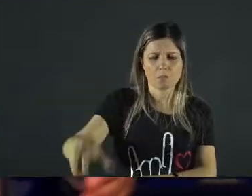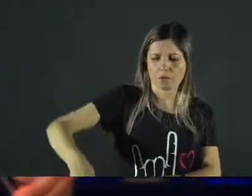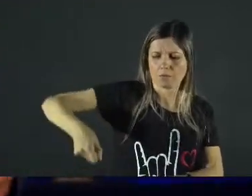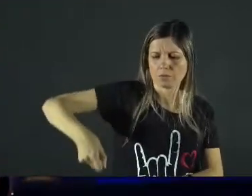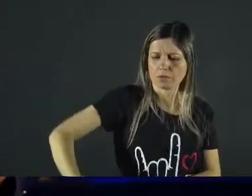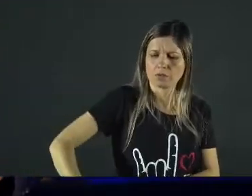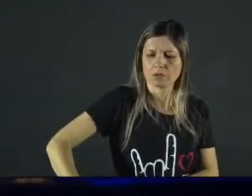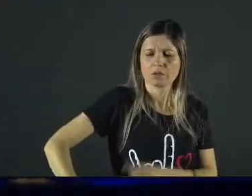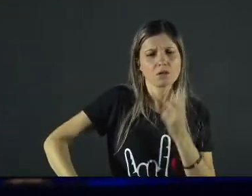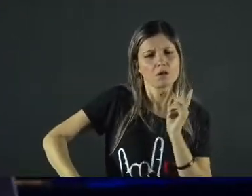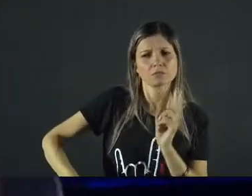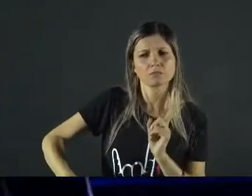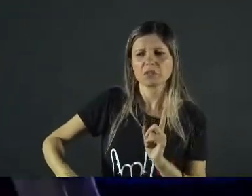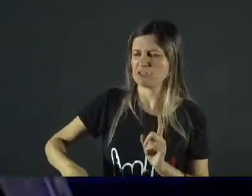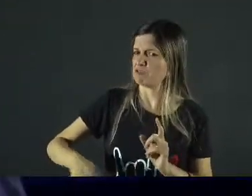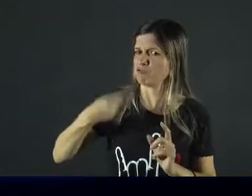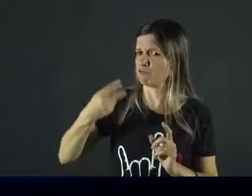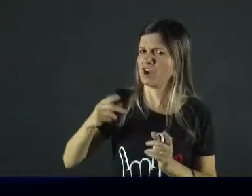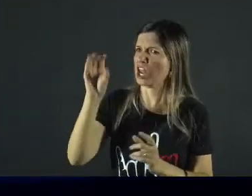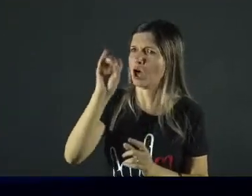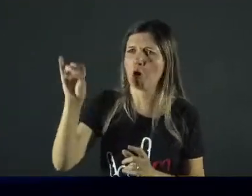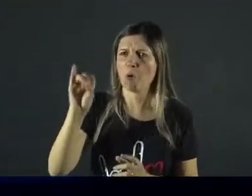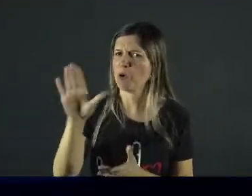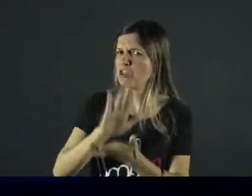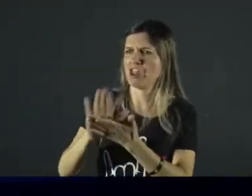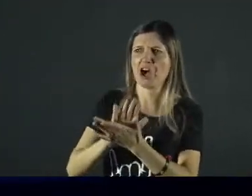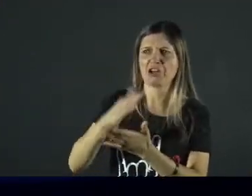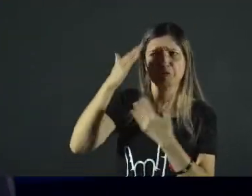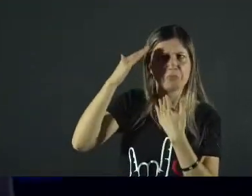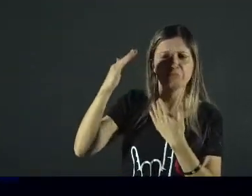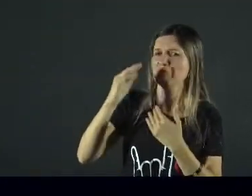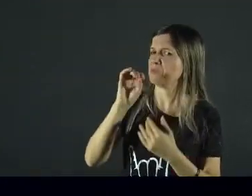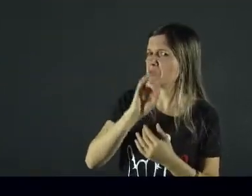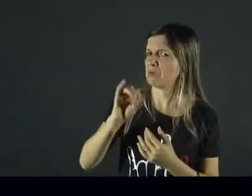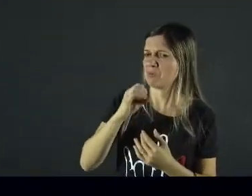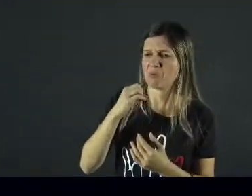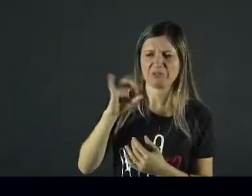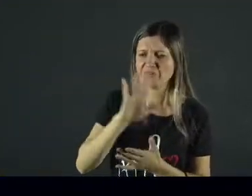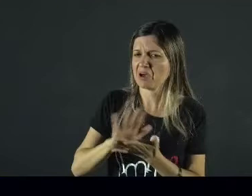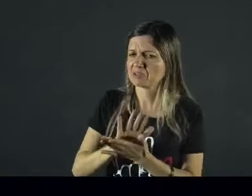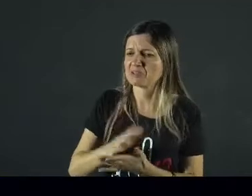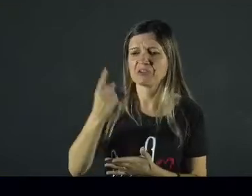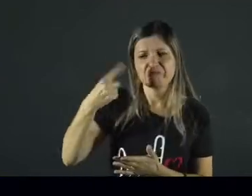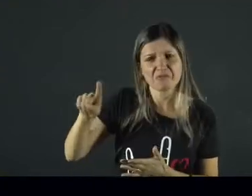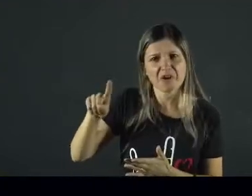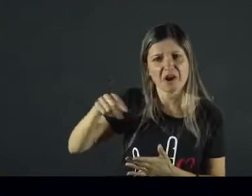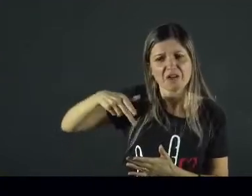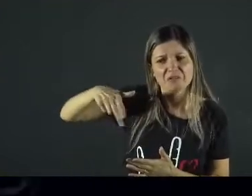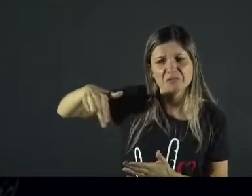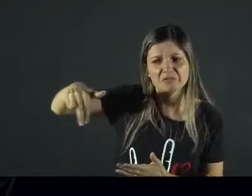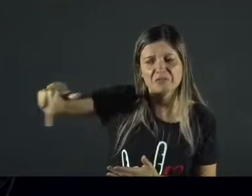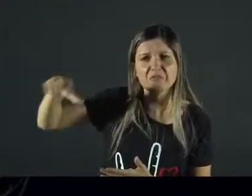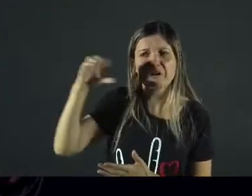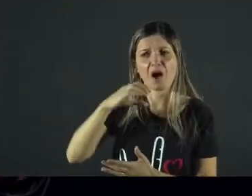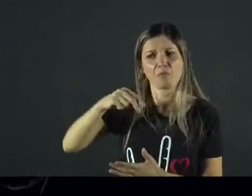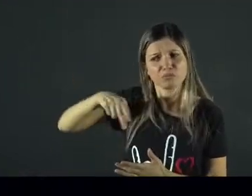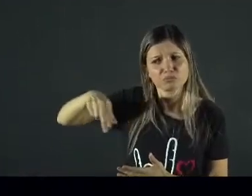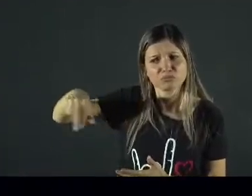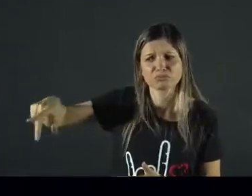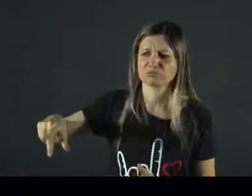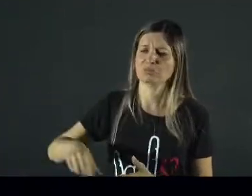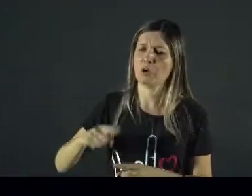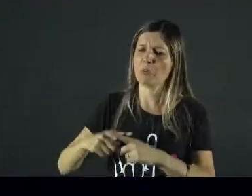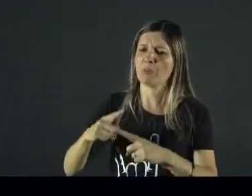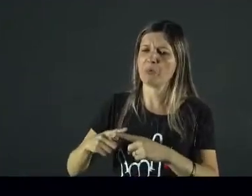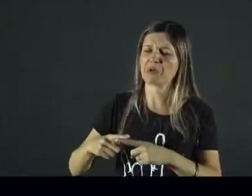Sunem. Não cumprimenta ninguém no caminho, porque o cumprimento do judeu, ele era meio complexo, era meio demorado,